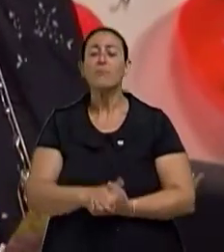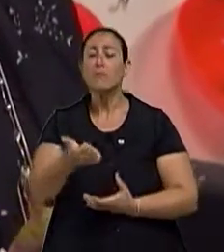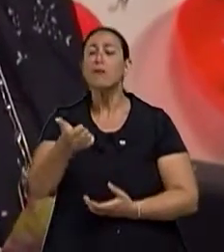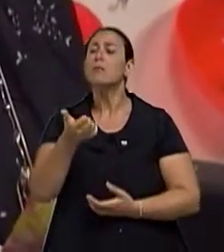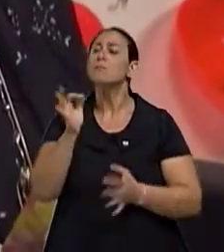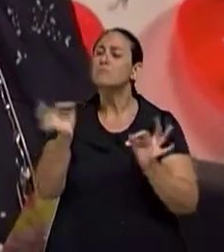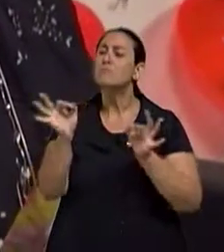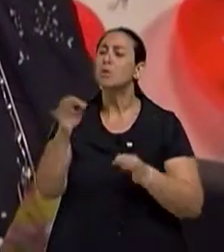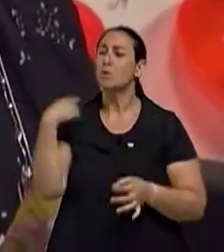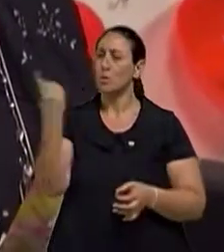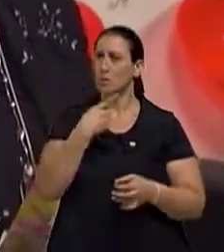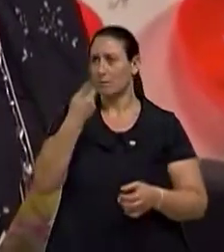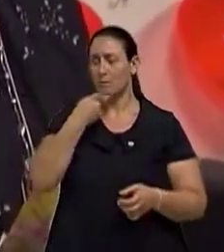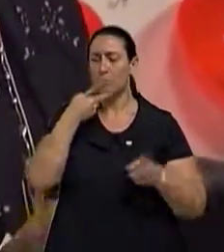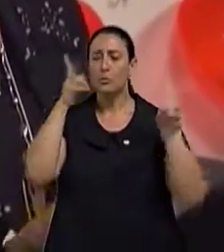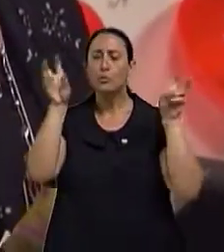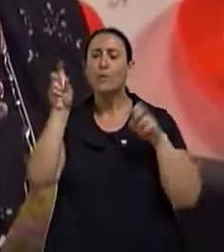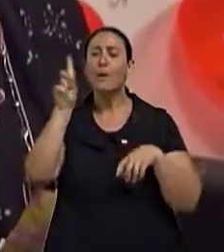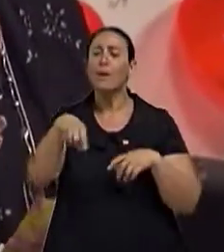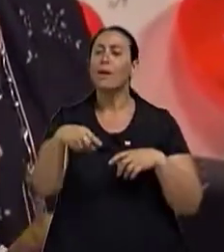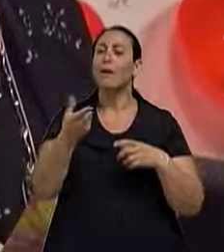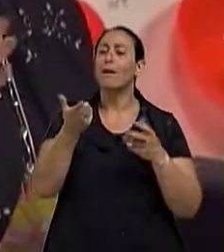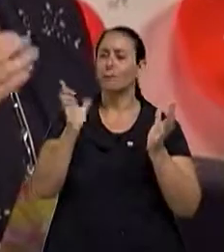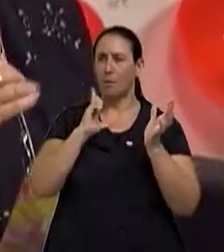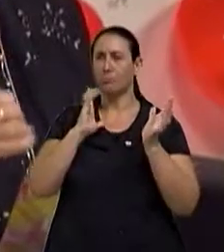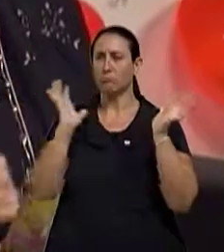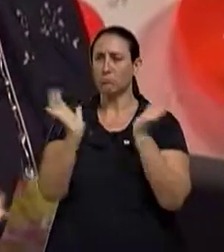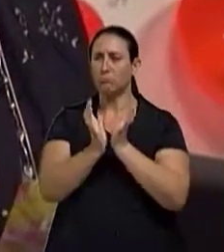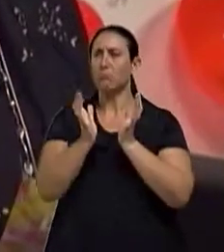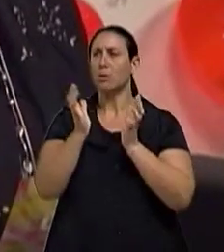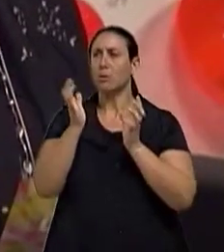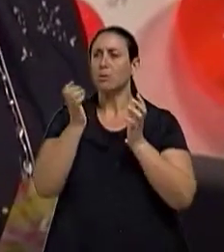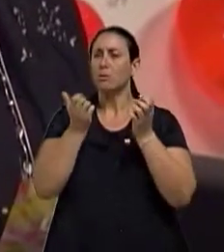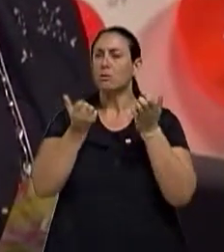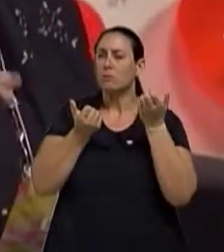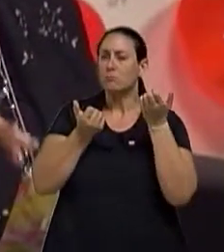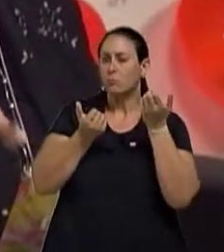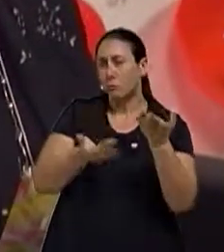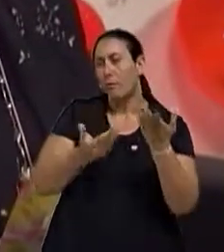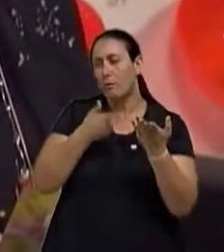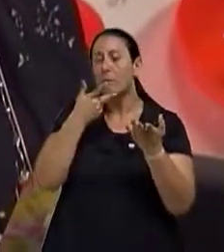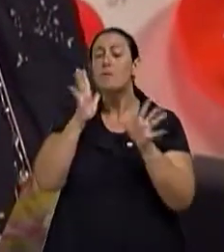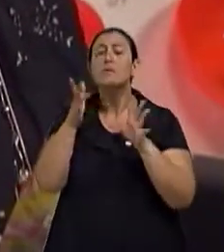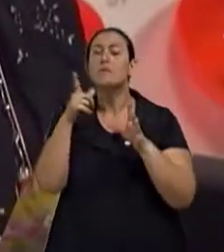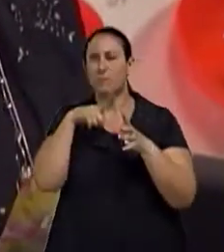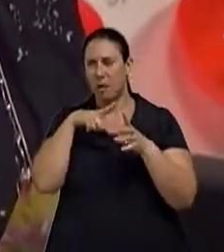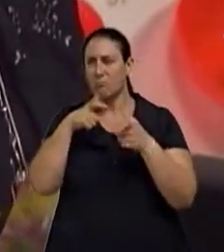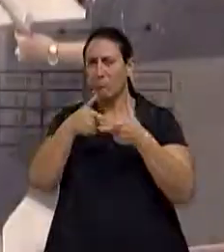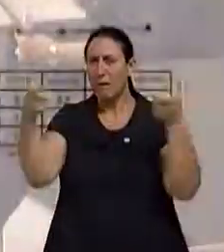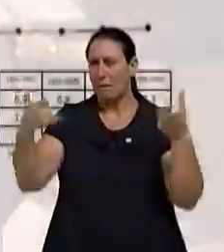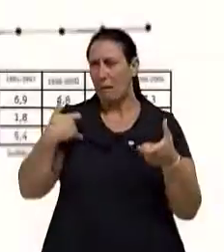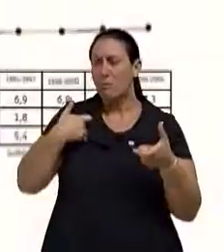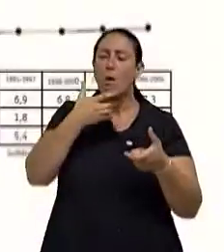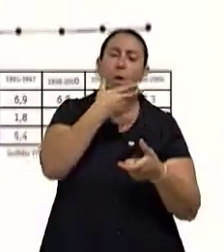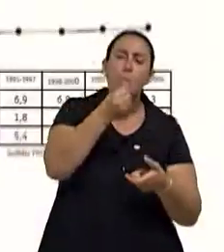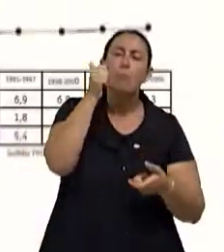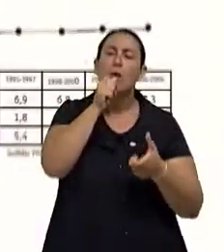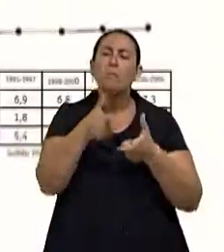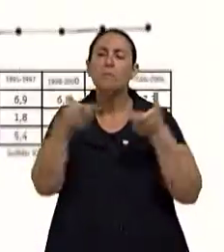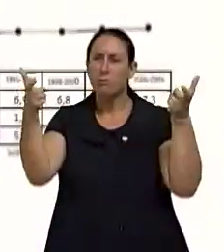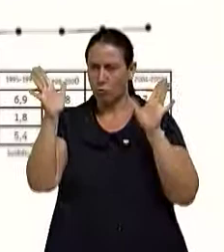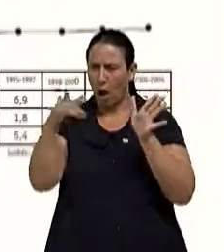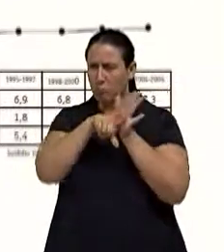jovens, né? Sim. Suicídio em jovens. Tem uma faixa etária mais avançada que também ocorre, mais homens ou mulheres? Isso já foi detectado,